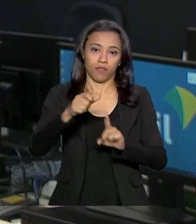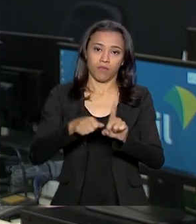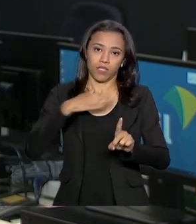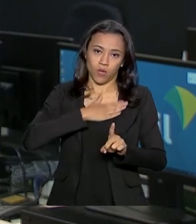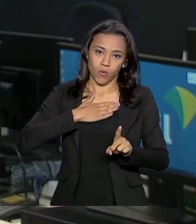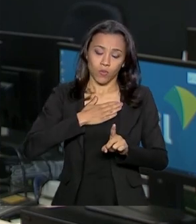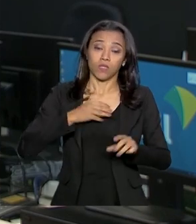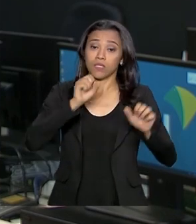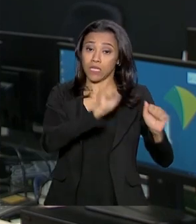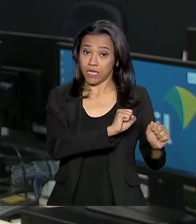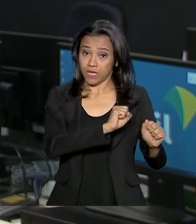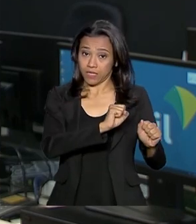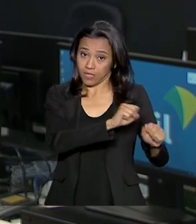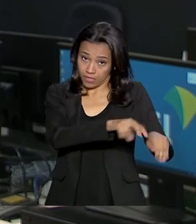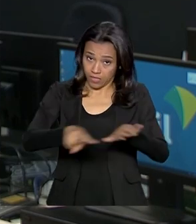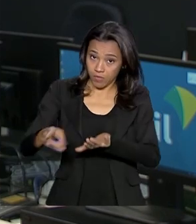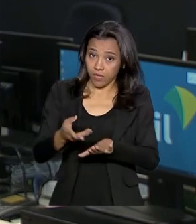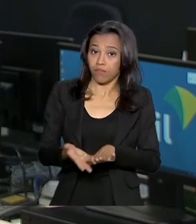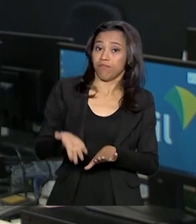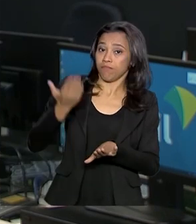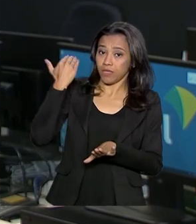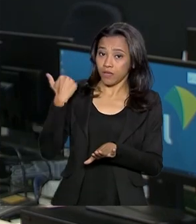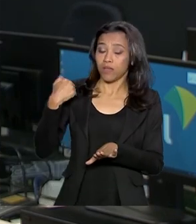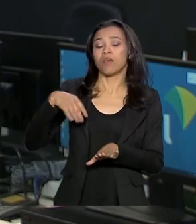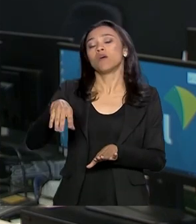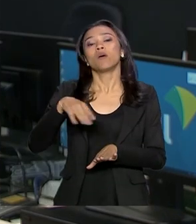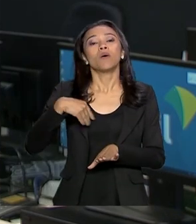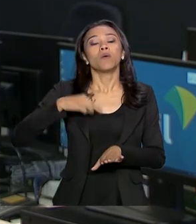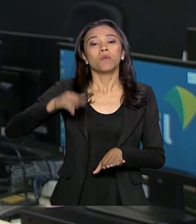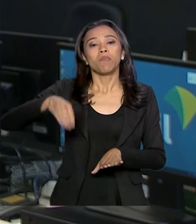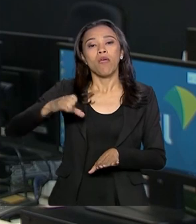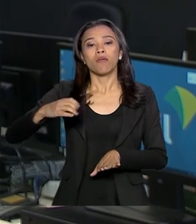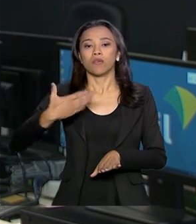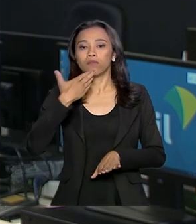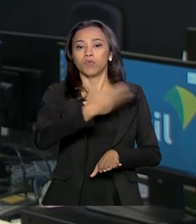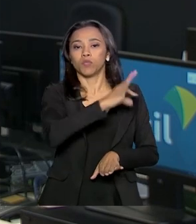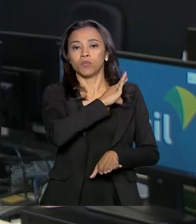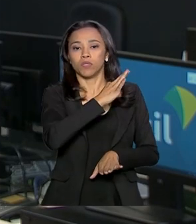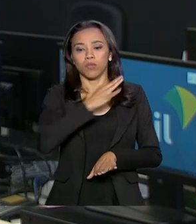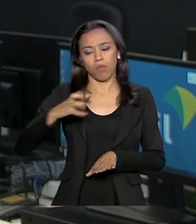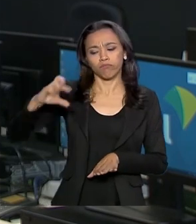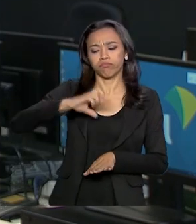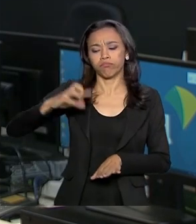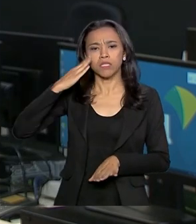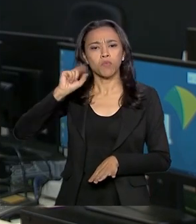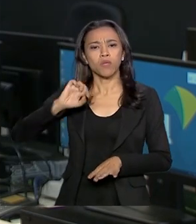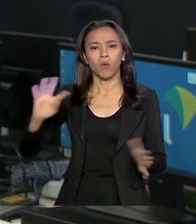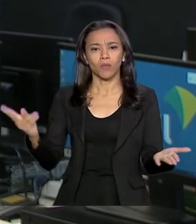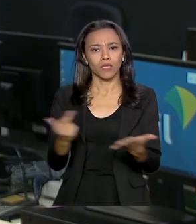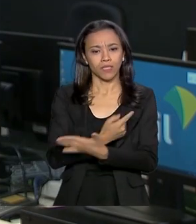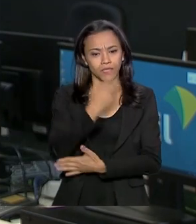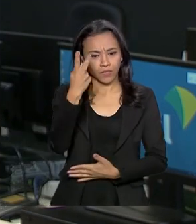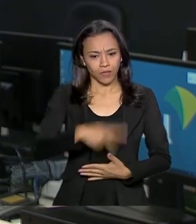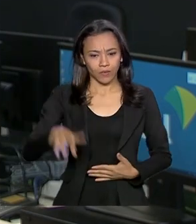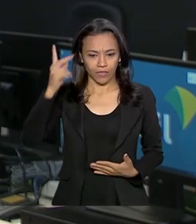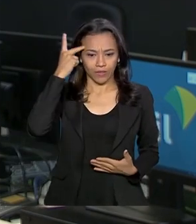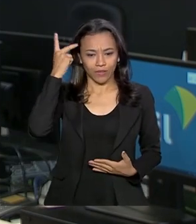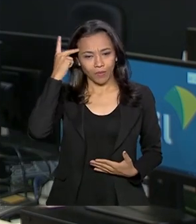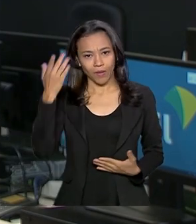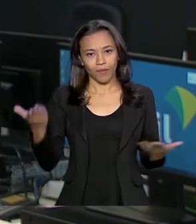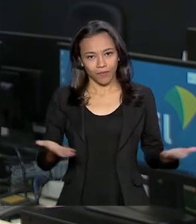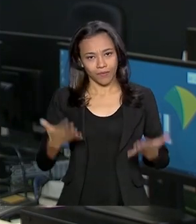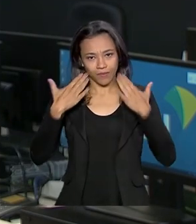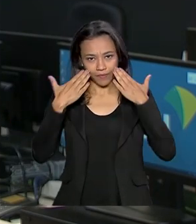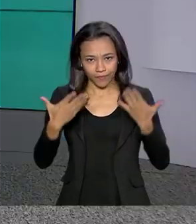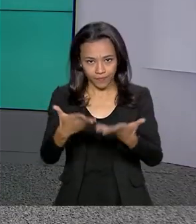o MEC acionou a Polícia Federal para investigar indícios de sabotagem aos portais. De São Paulo, Ricardo Ferraz para o